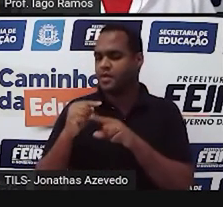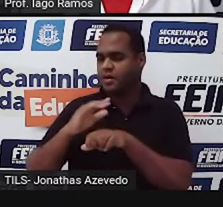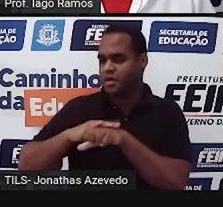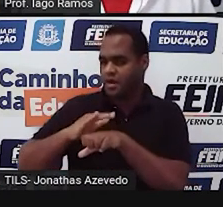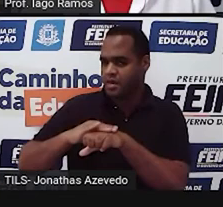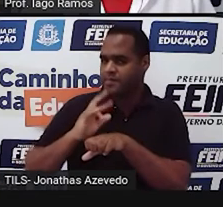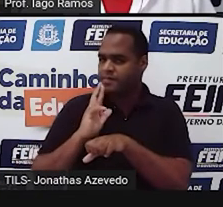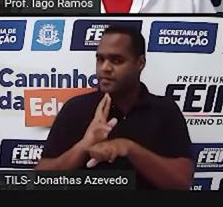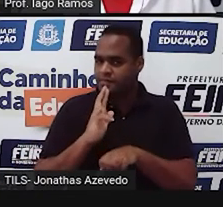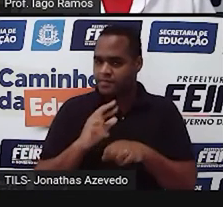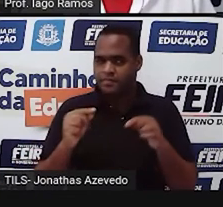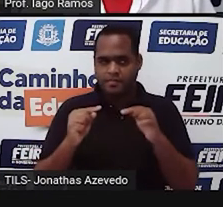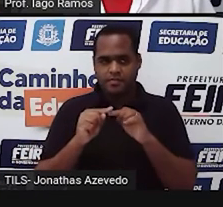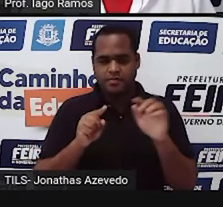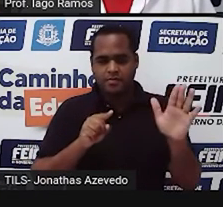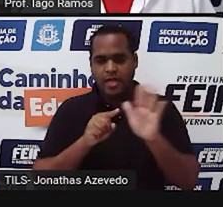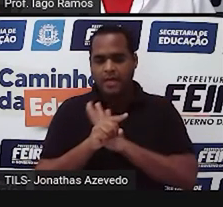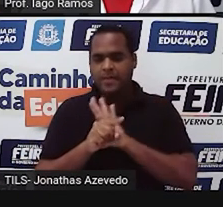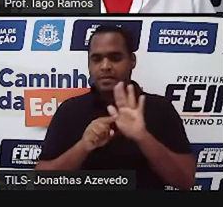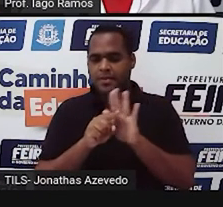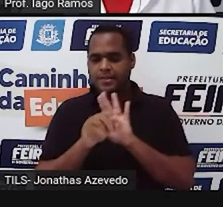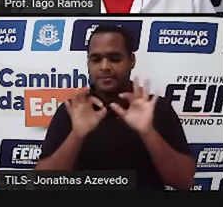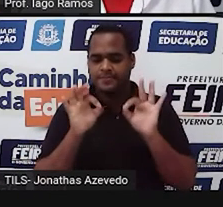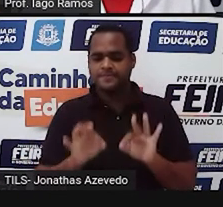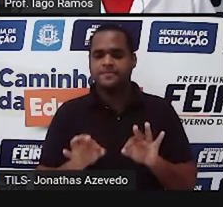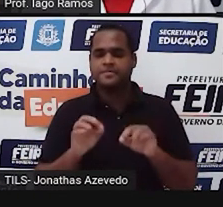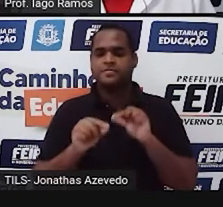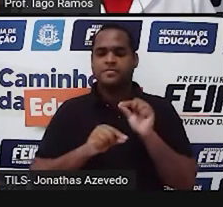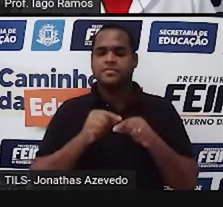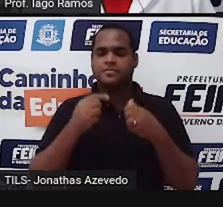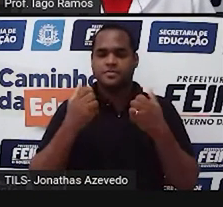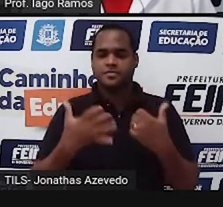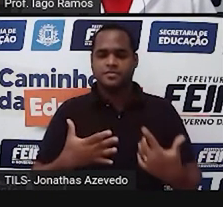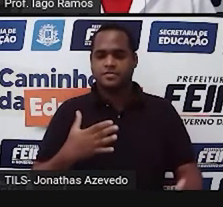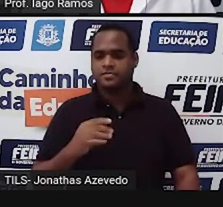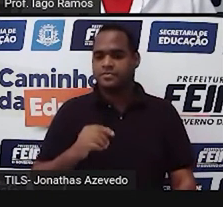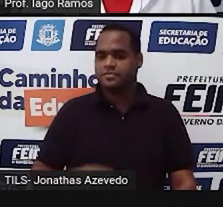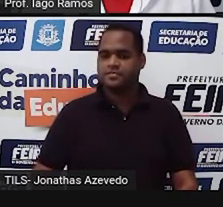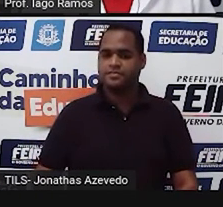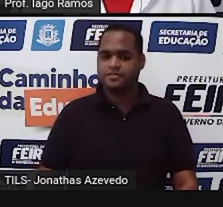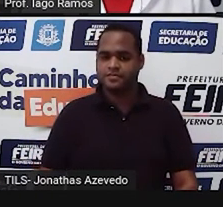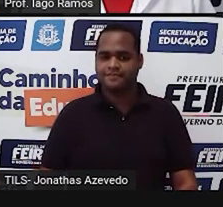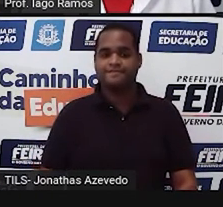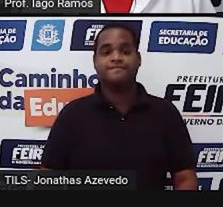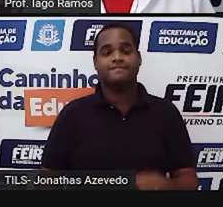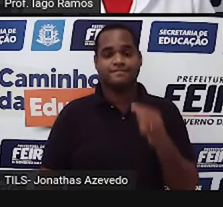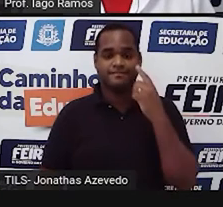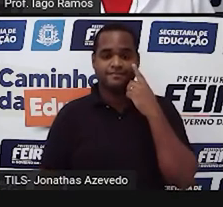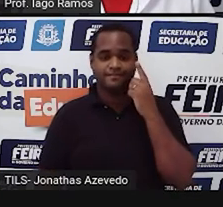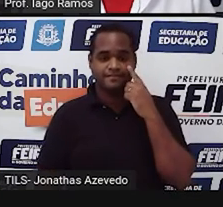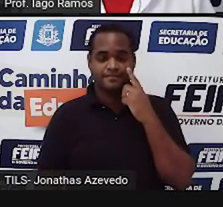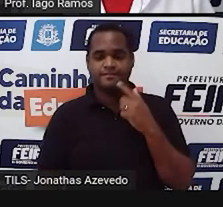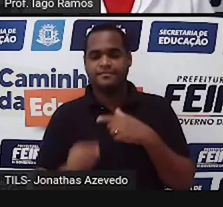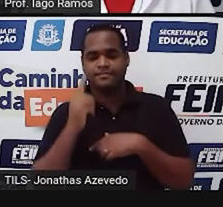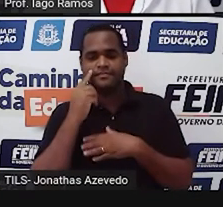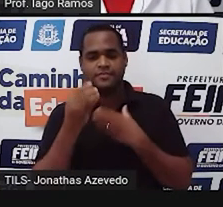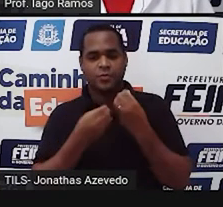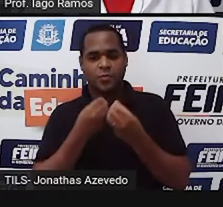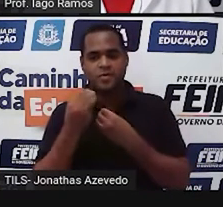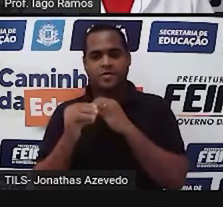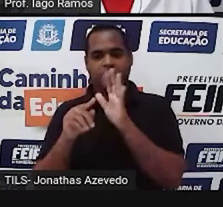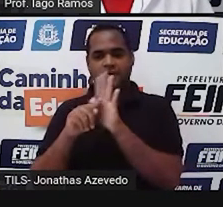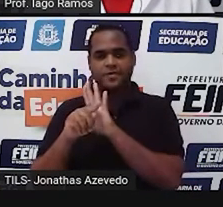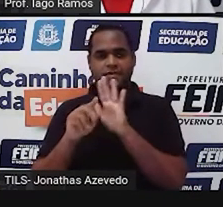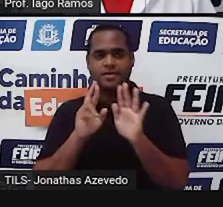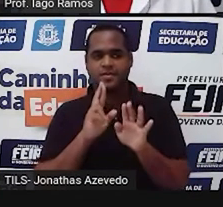qual é a pergunta correta Tá bom então vamos ver as opções de pergunta que a gente